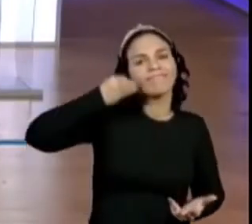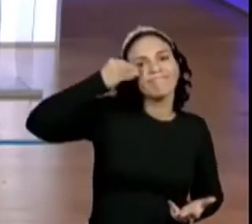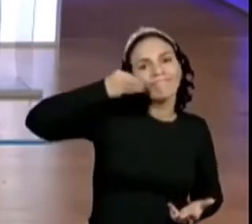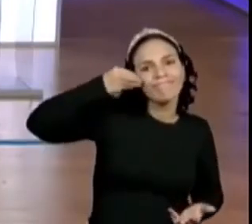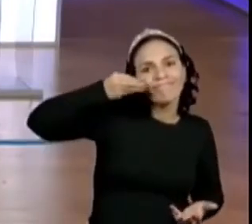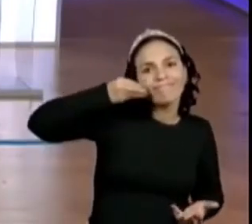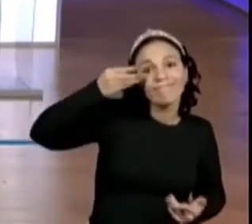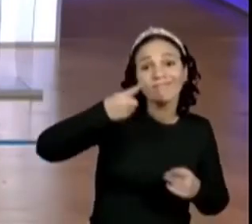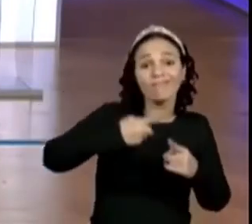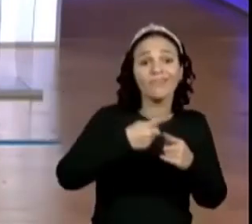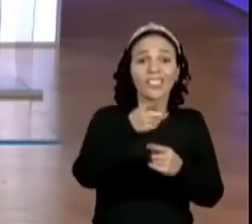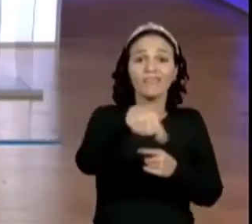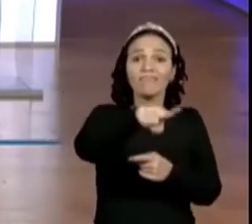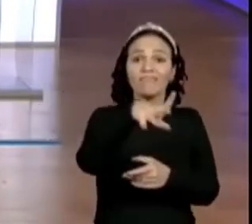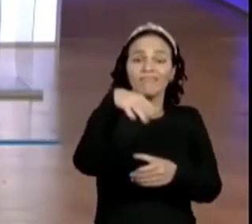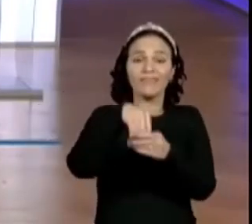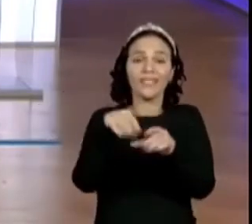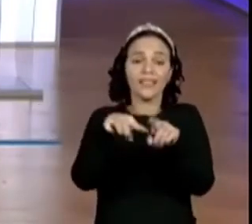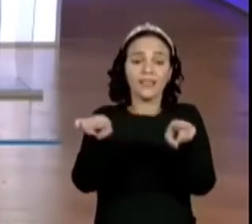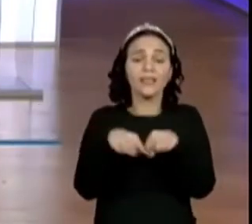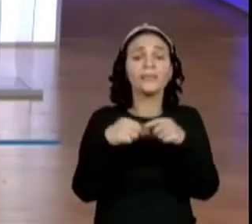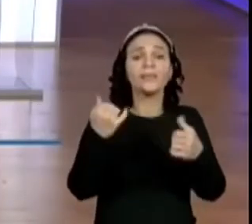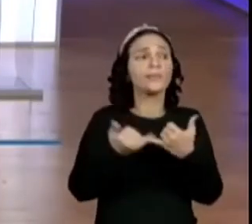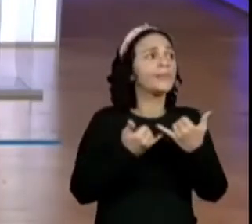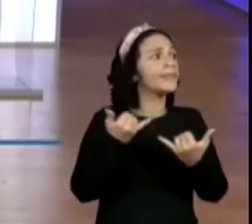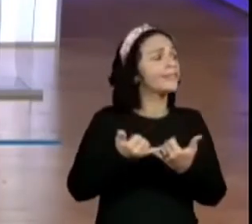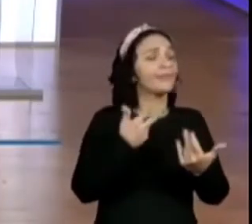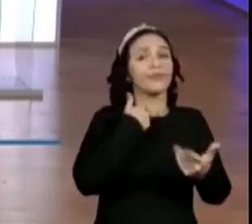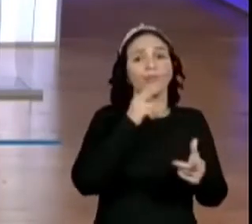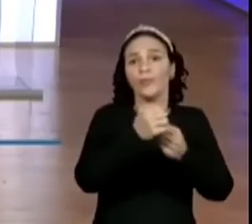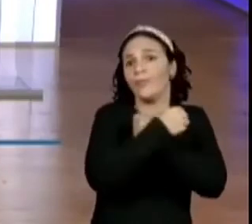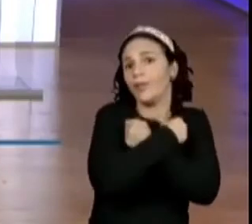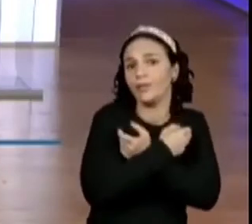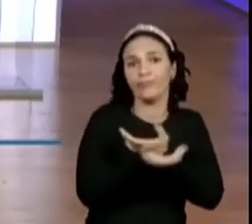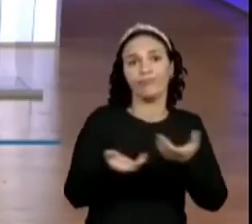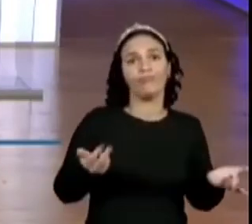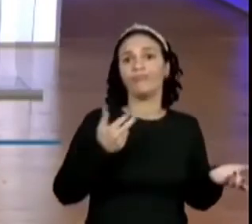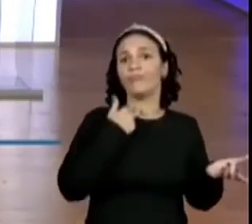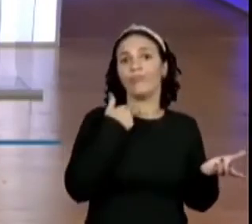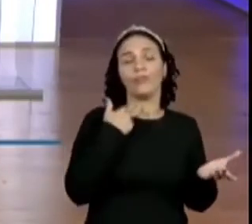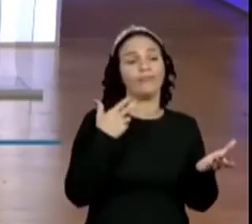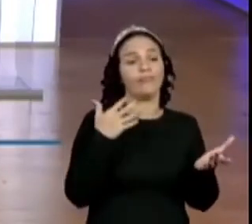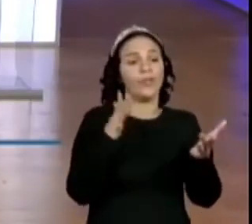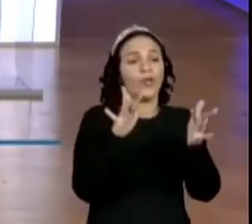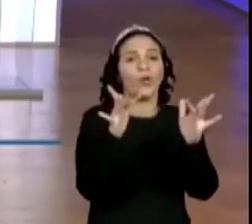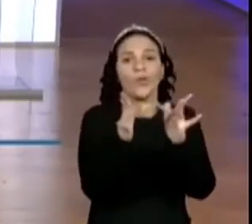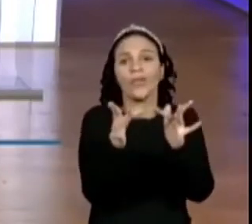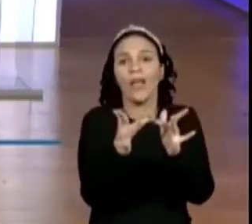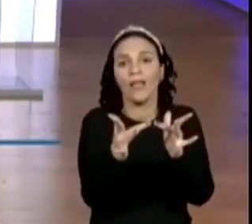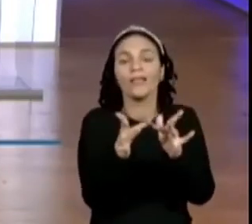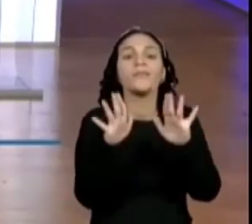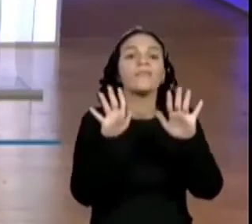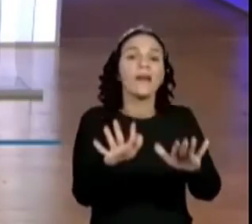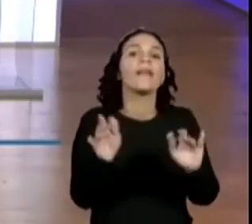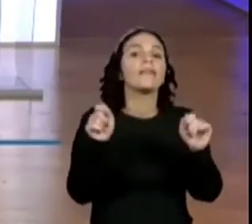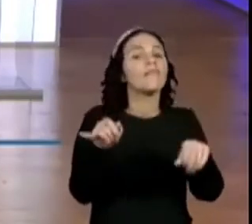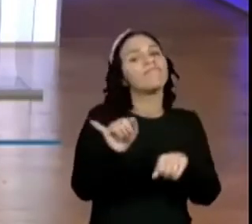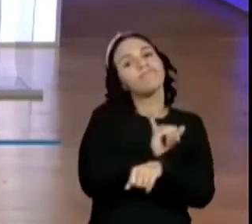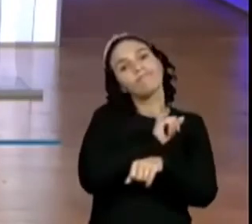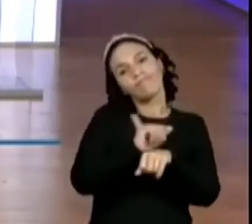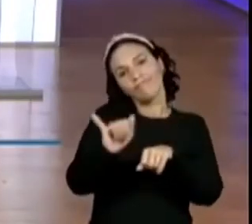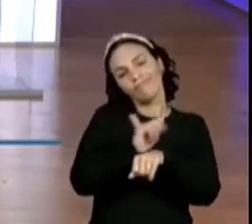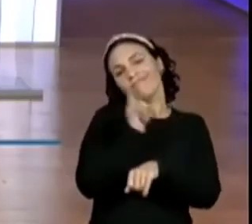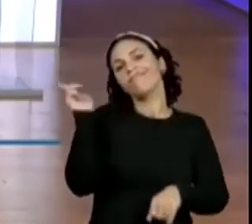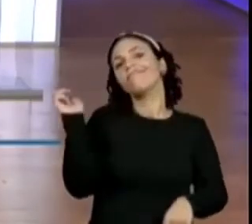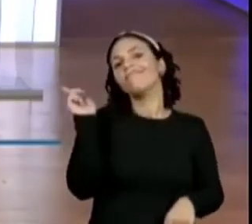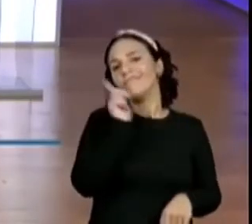Porque muitos estão na sala de aula precisando brincar e não vai poder abraçar, não vai poder pôr a mão, mas deve encontrar um jeito, da mesma forma que eu consegui e